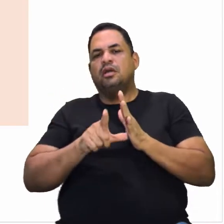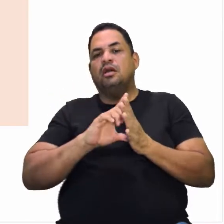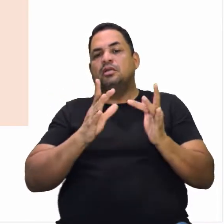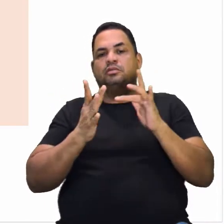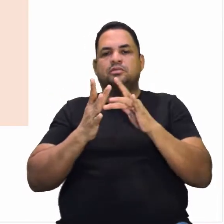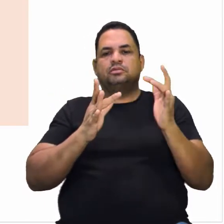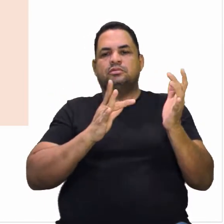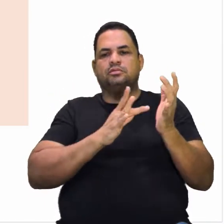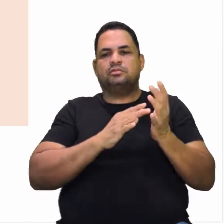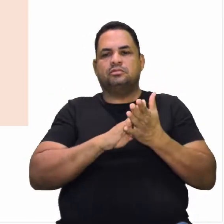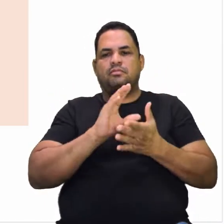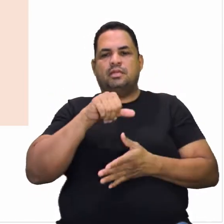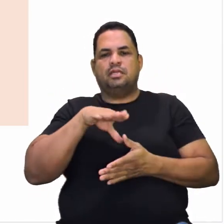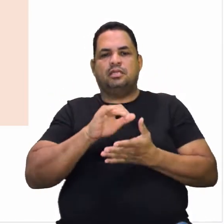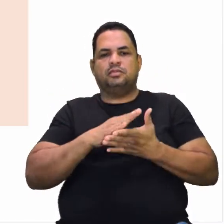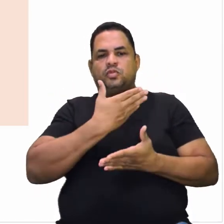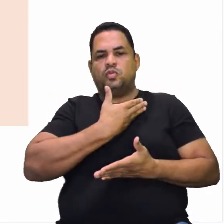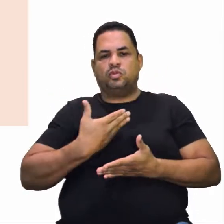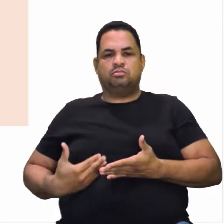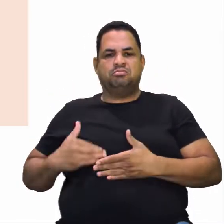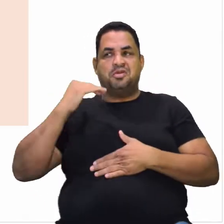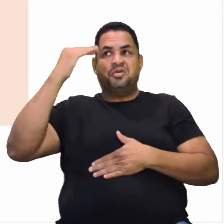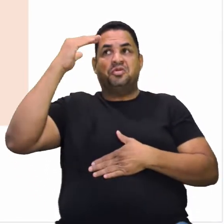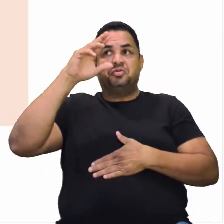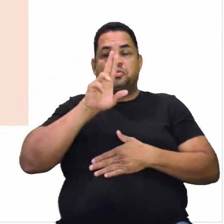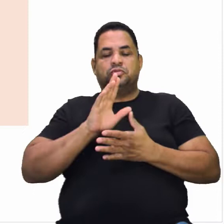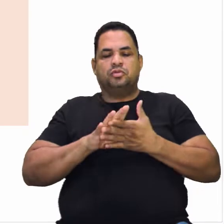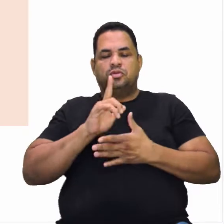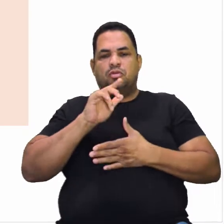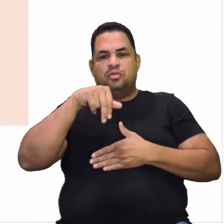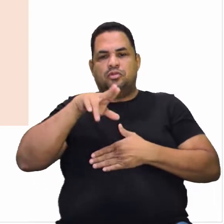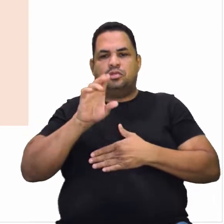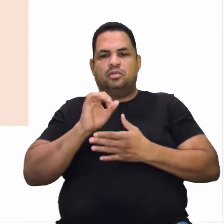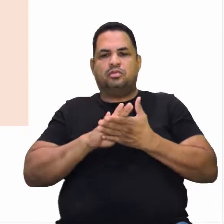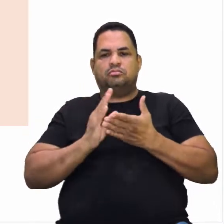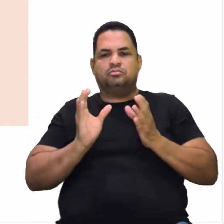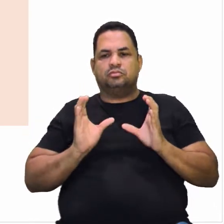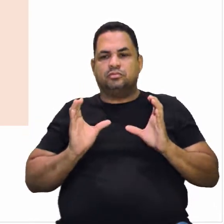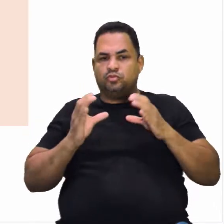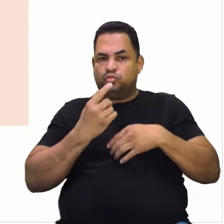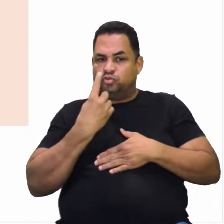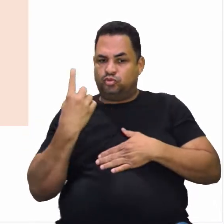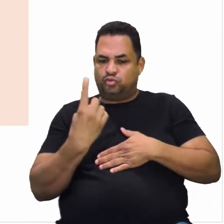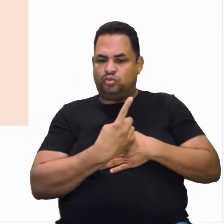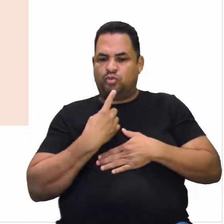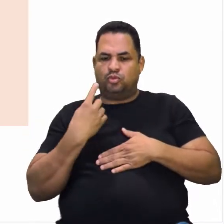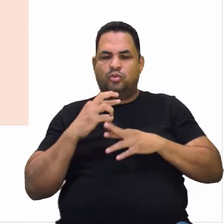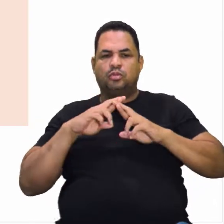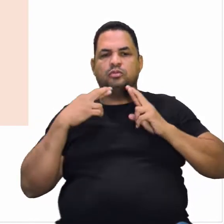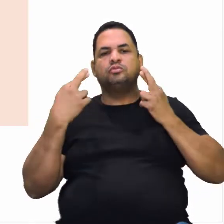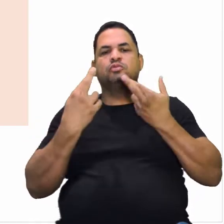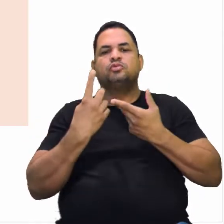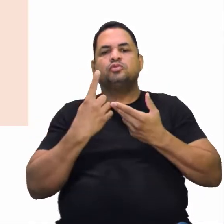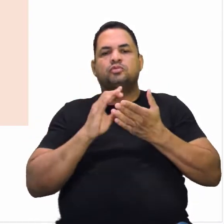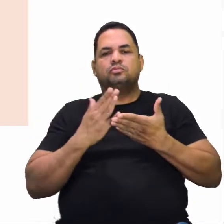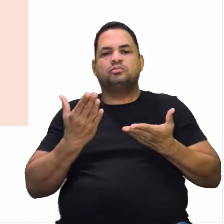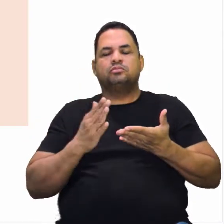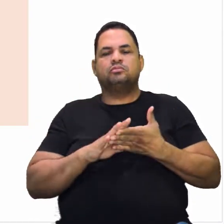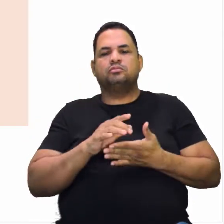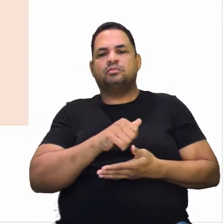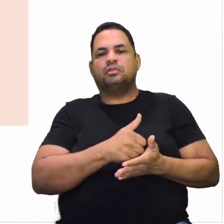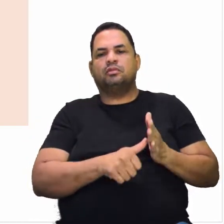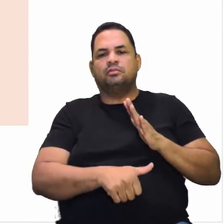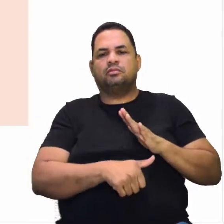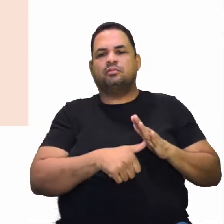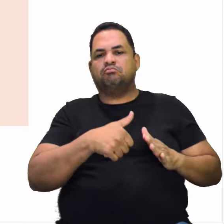do Alto Nilo, unificou esses dois reinos, que vai ser o primeiro faraó. Quem foi o primeiro faraó dos egípcios?